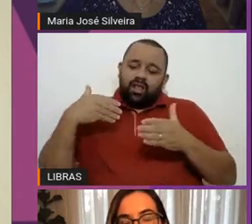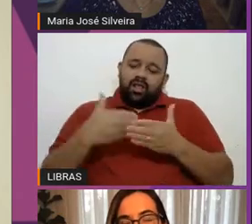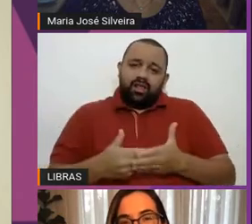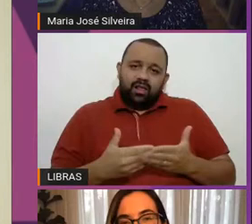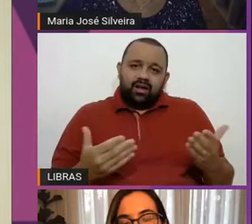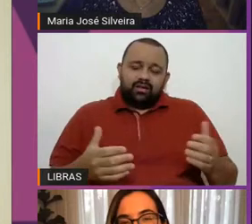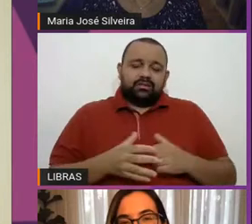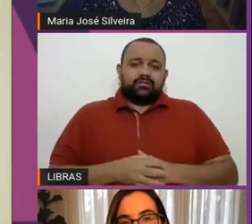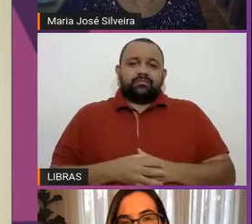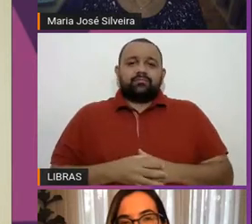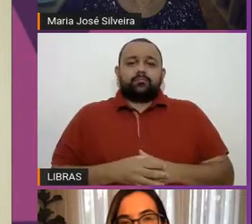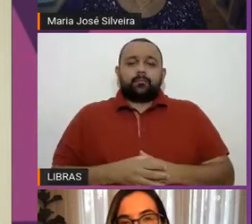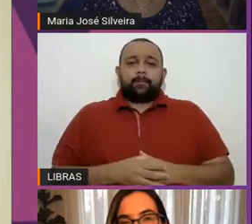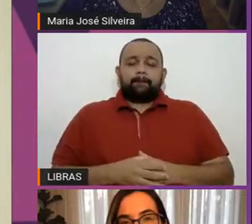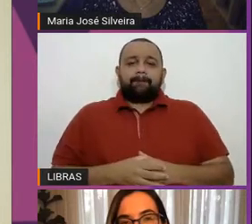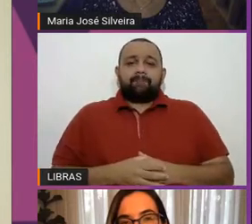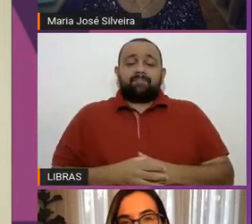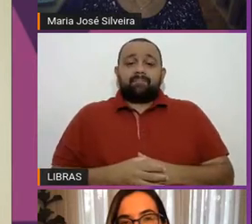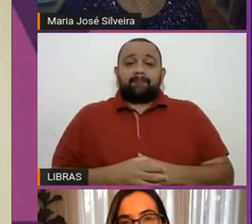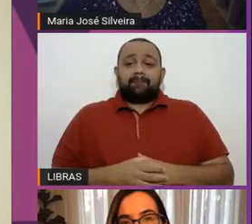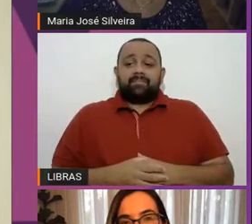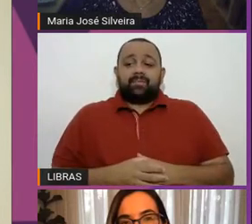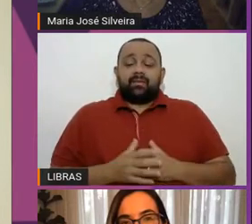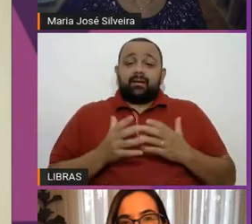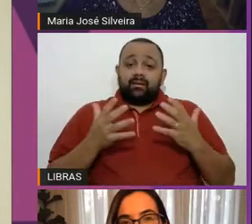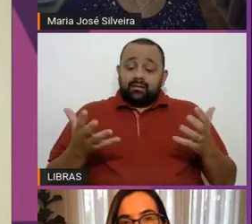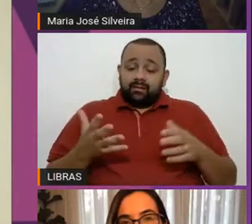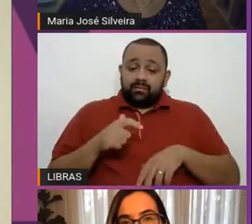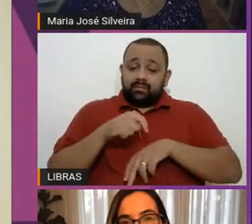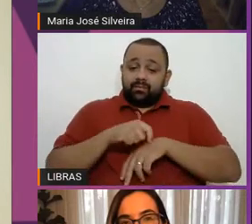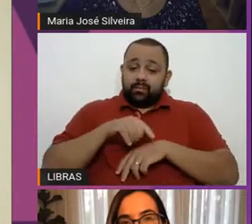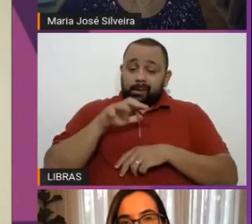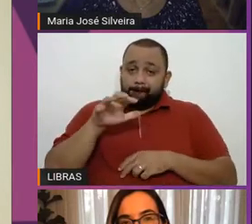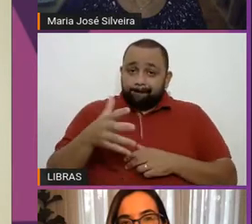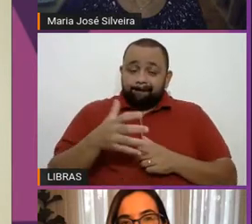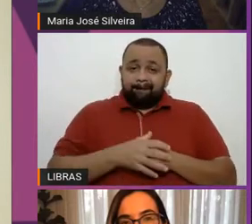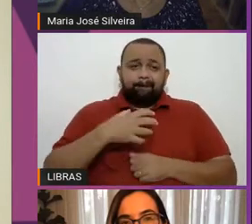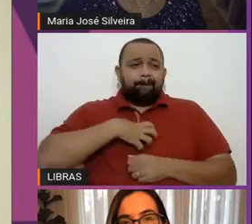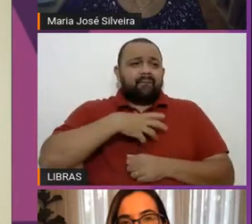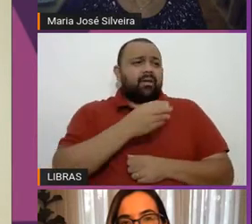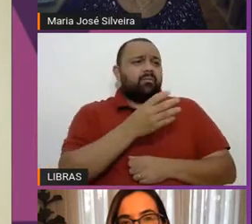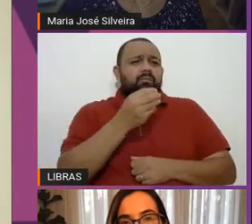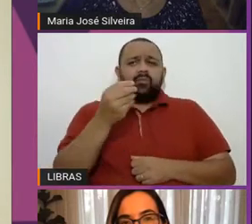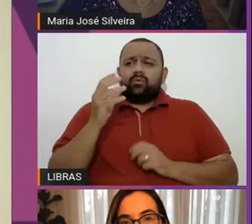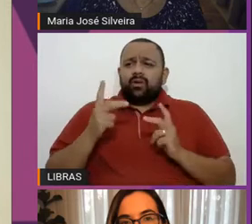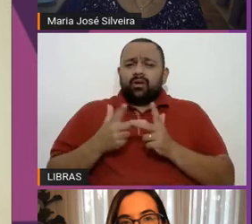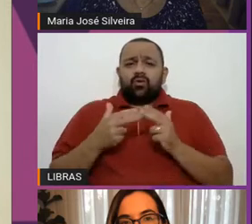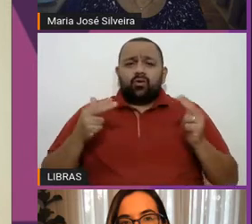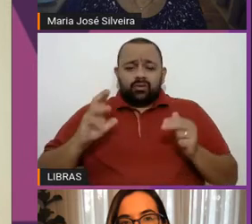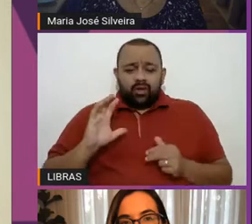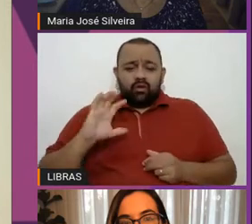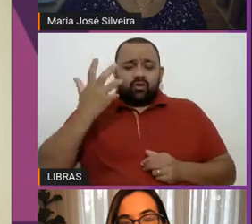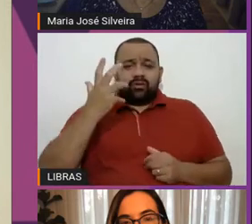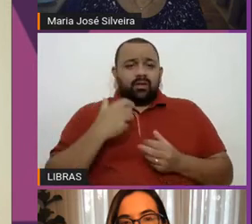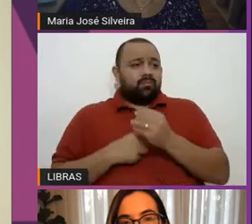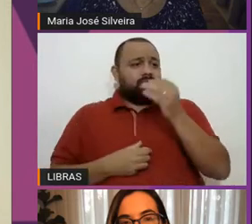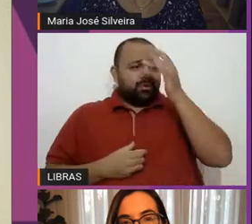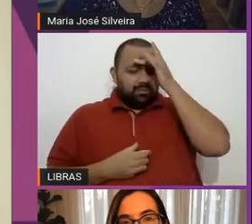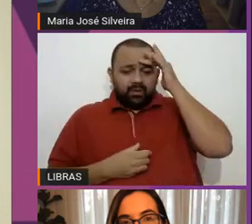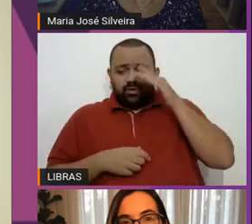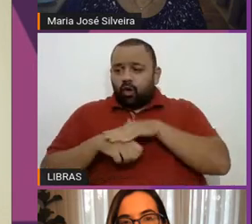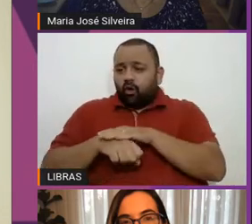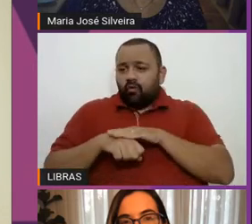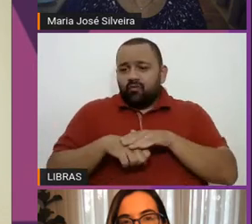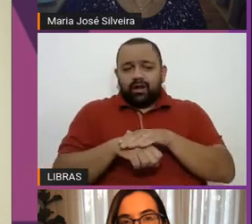histórico e naquele naquele momento ali eu senti muita coisa muita coisa que vai acontecer depois assim como muita gente que eu conversei